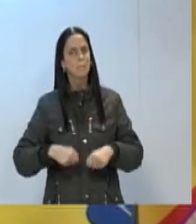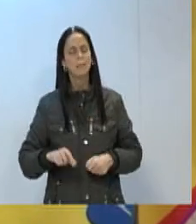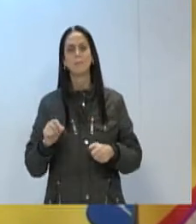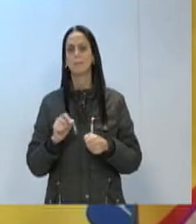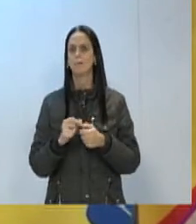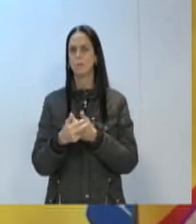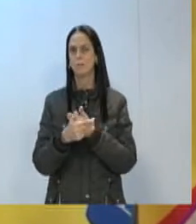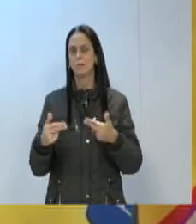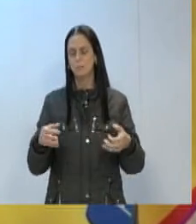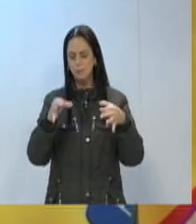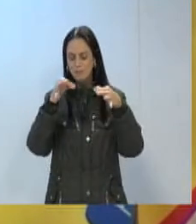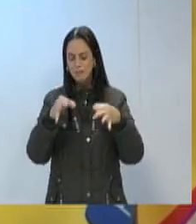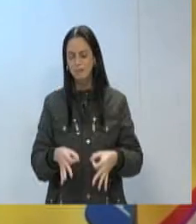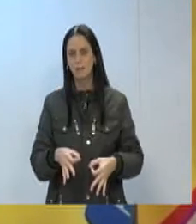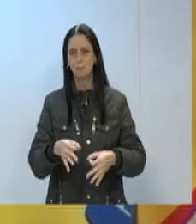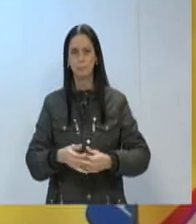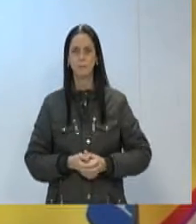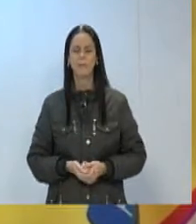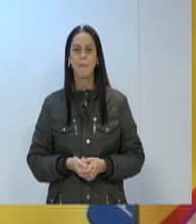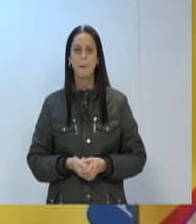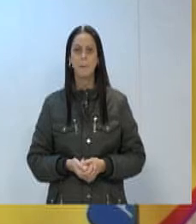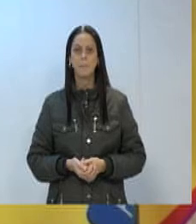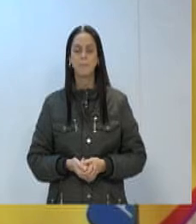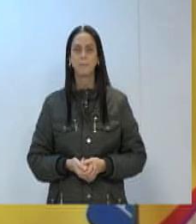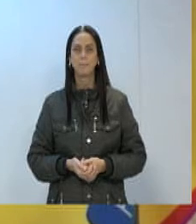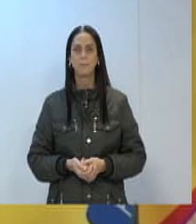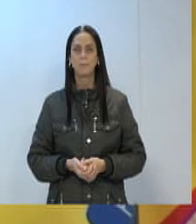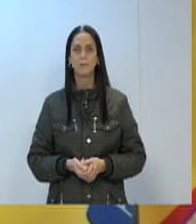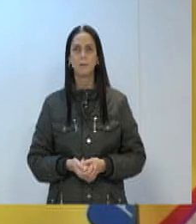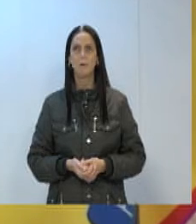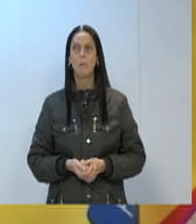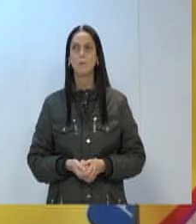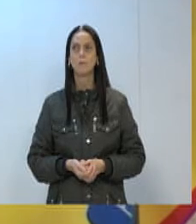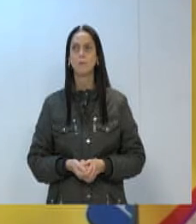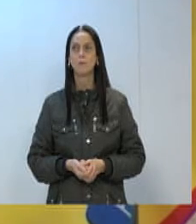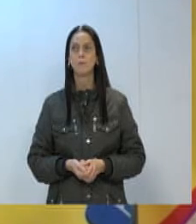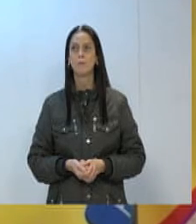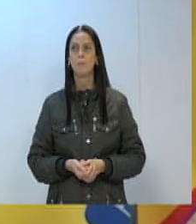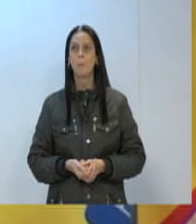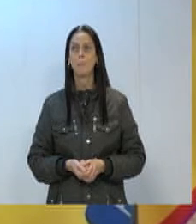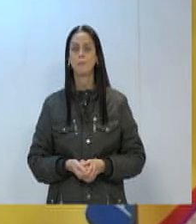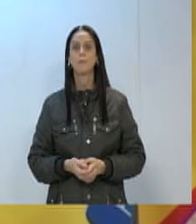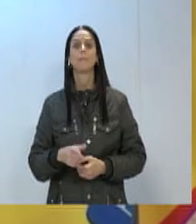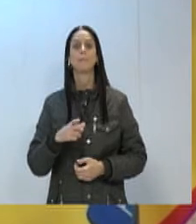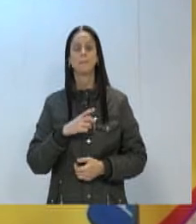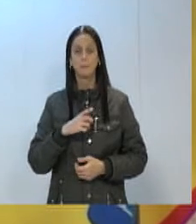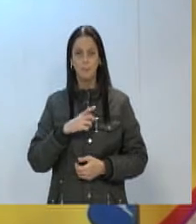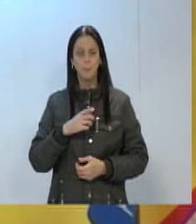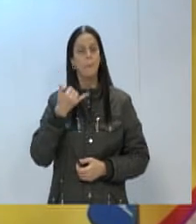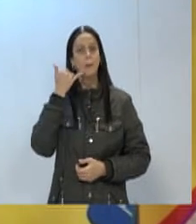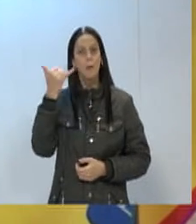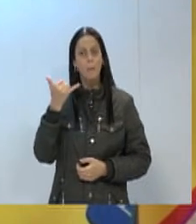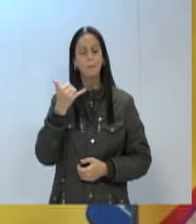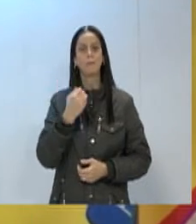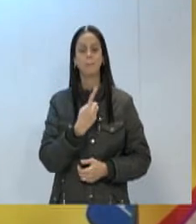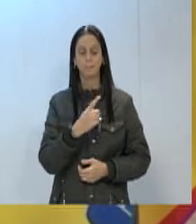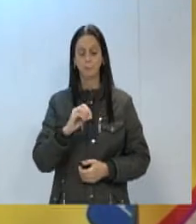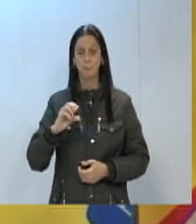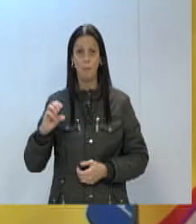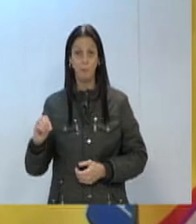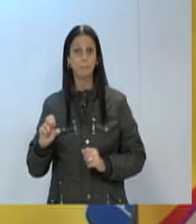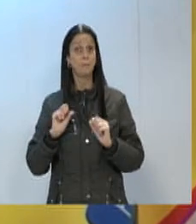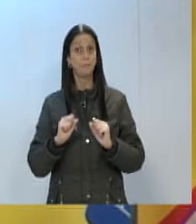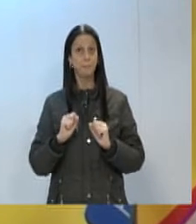é as dívidas os devidos encaminhamentos existe o disse que sem nós podemos